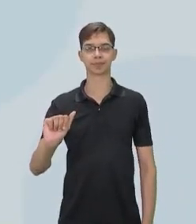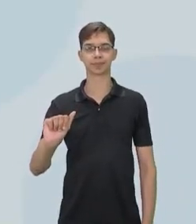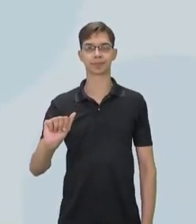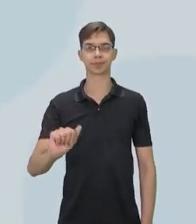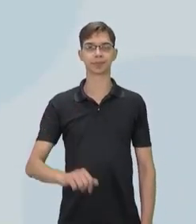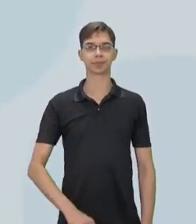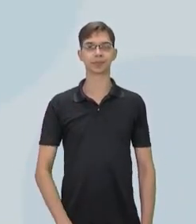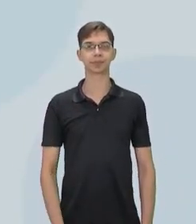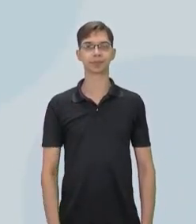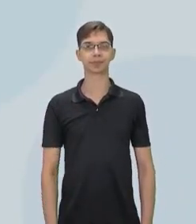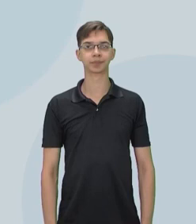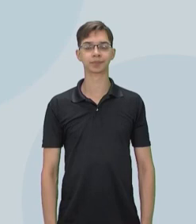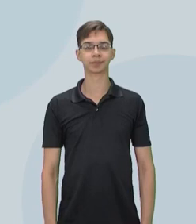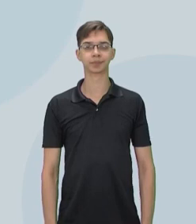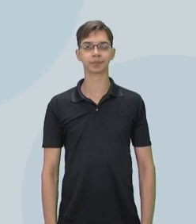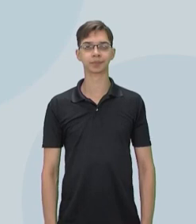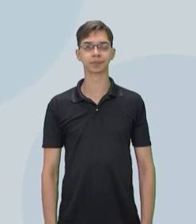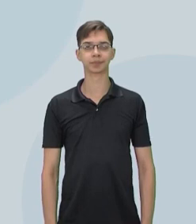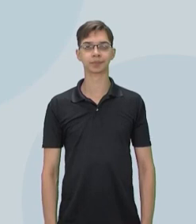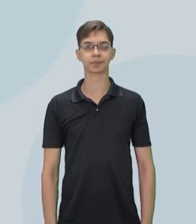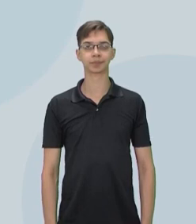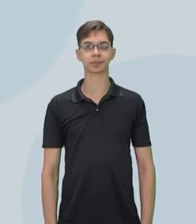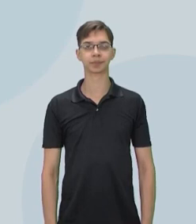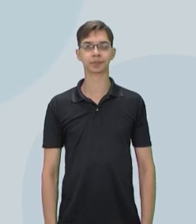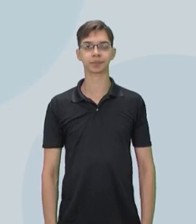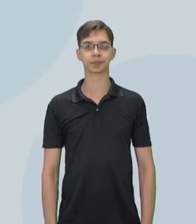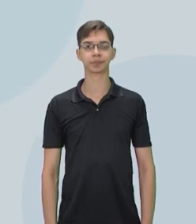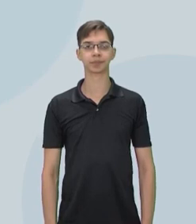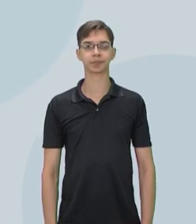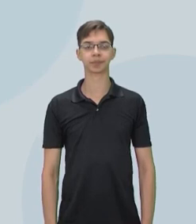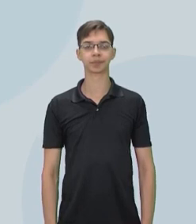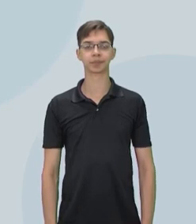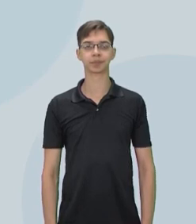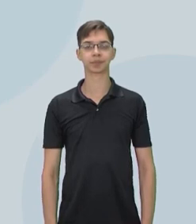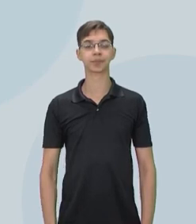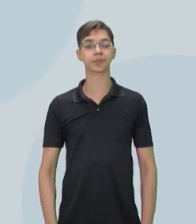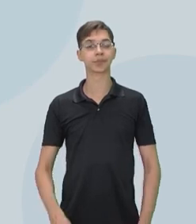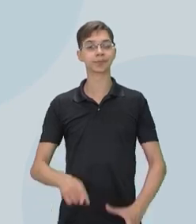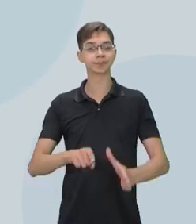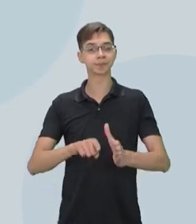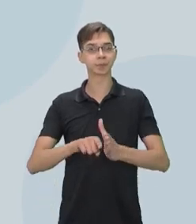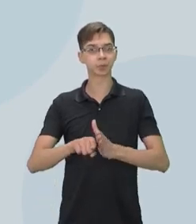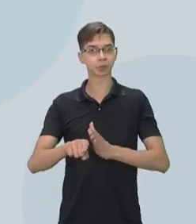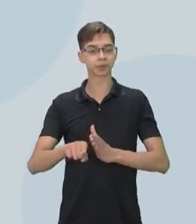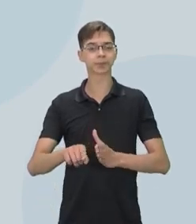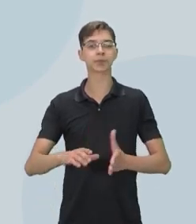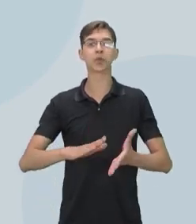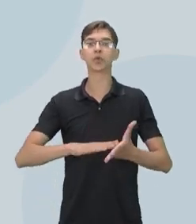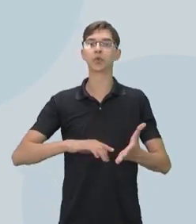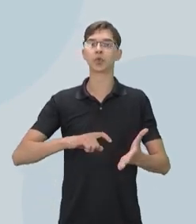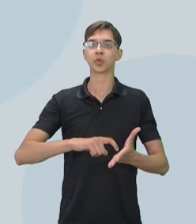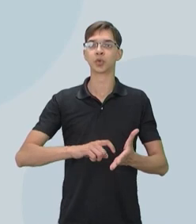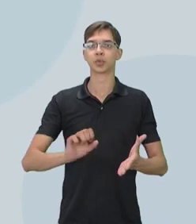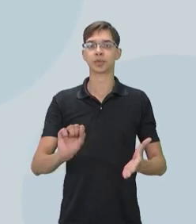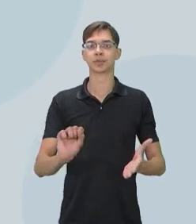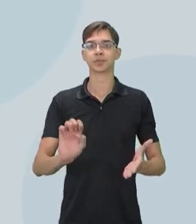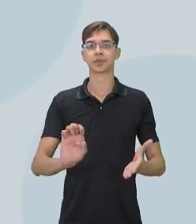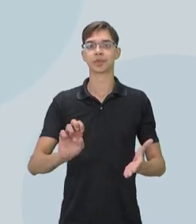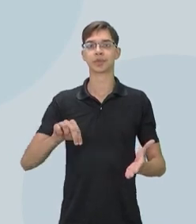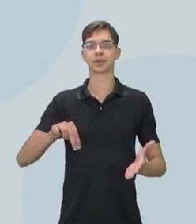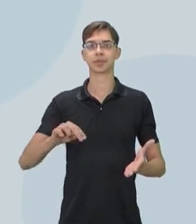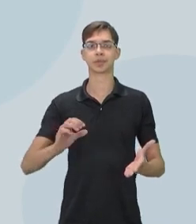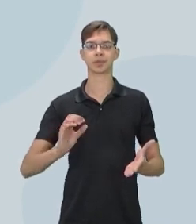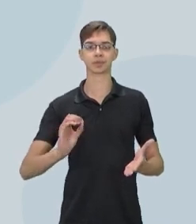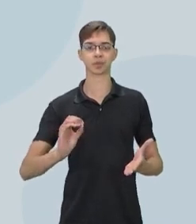alternativa A falava assim, ó, função seno, tinha essa alternativa. Para ser a função seno, ela